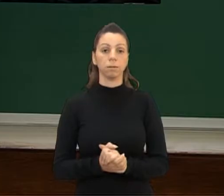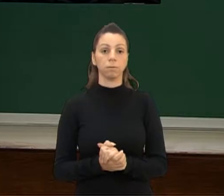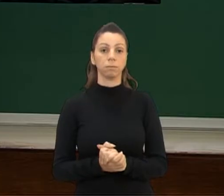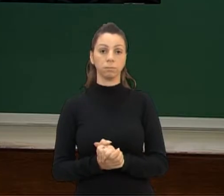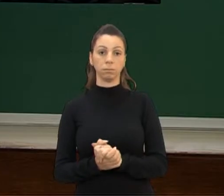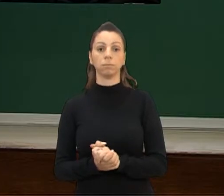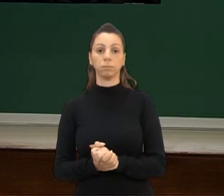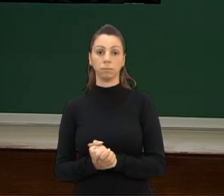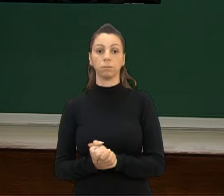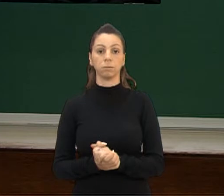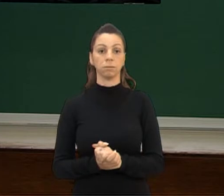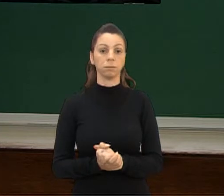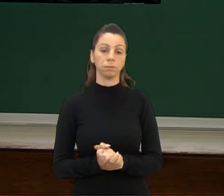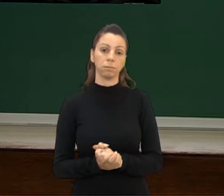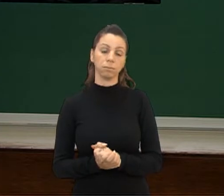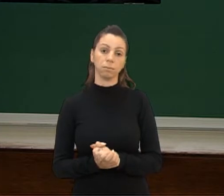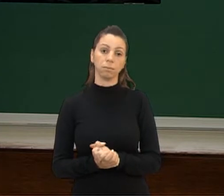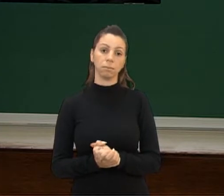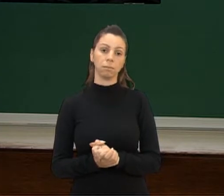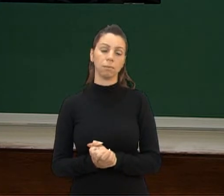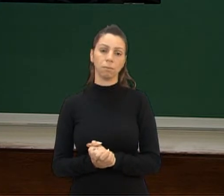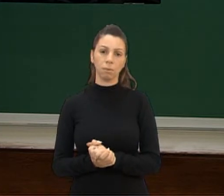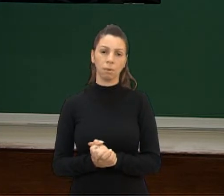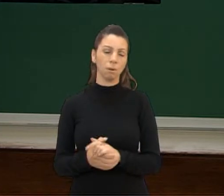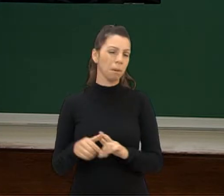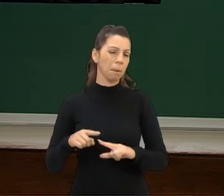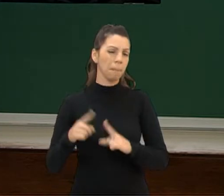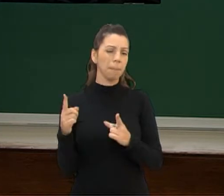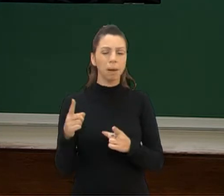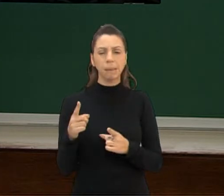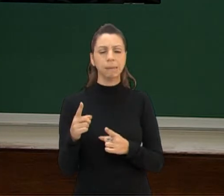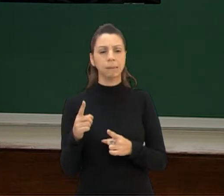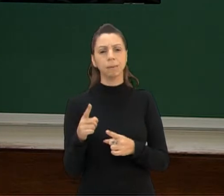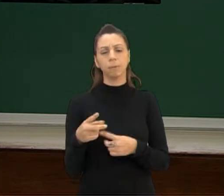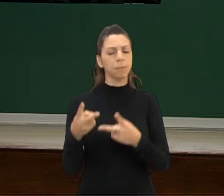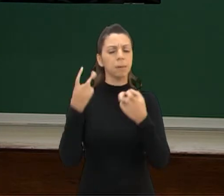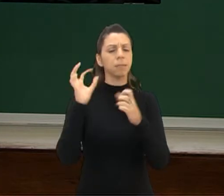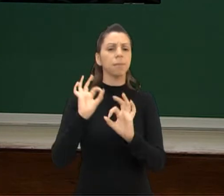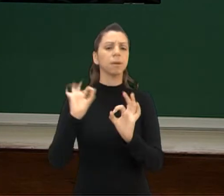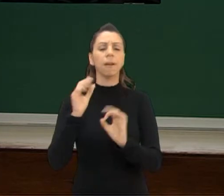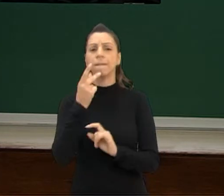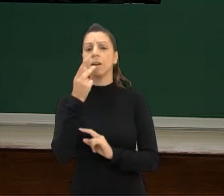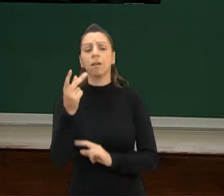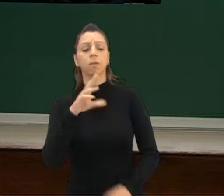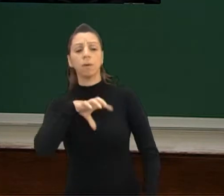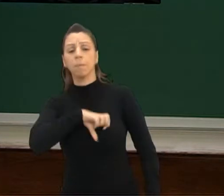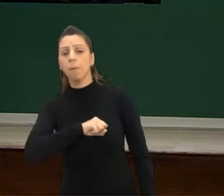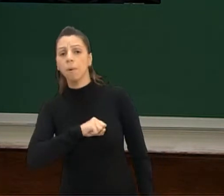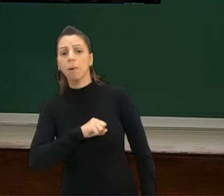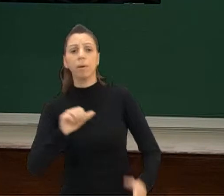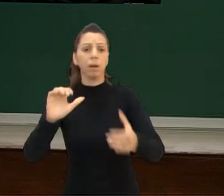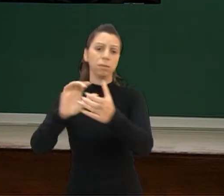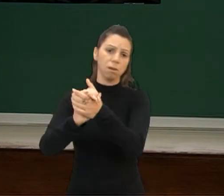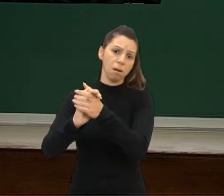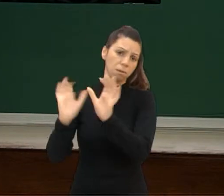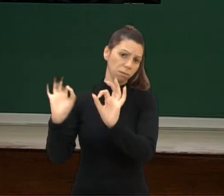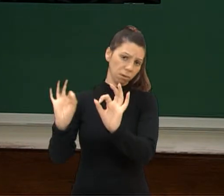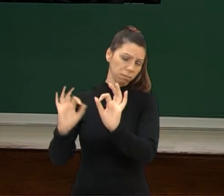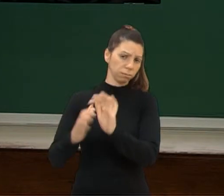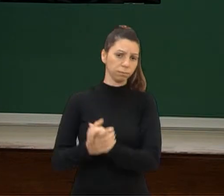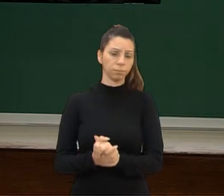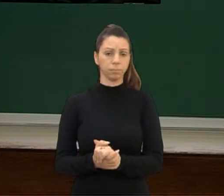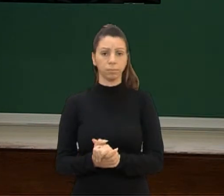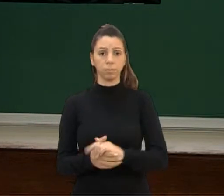gente percebe elas falando de pareja, ou de casal, de parceiro, de amor. A gente não percebe isso. Então, a letra A